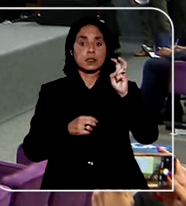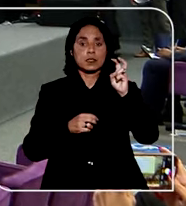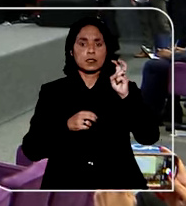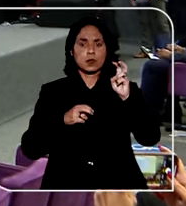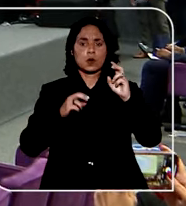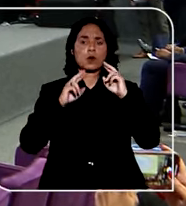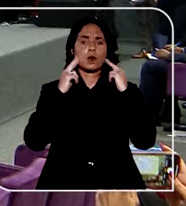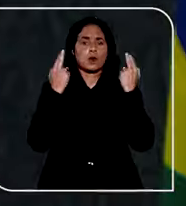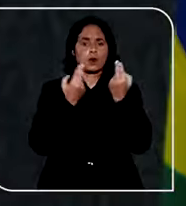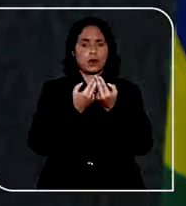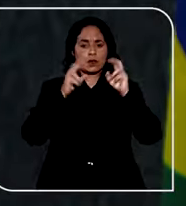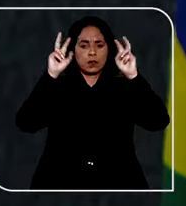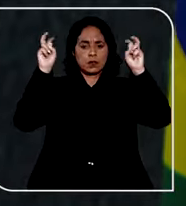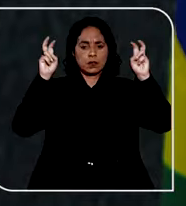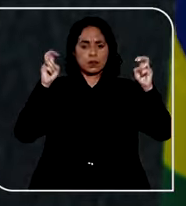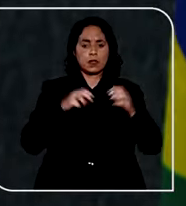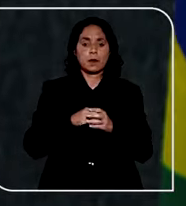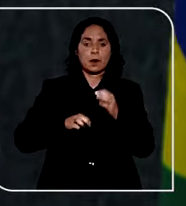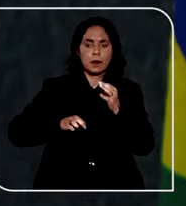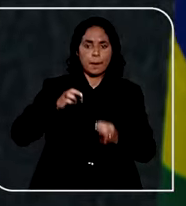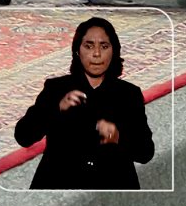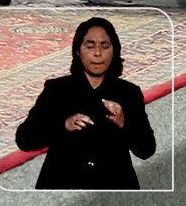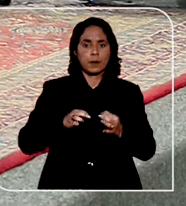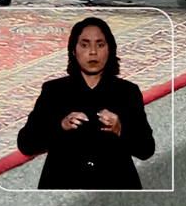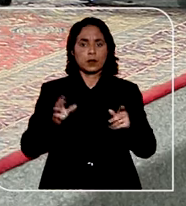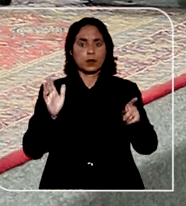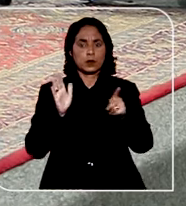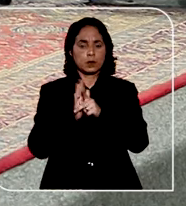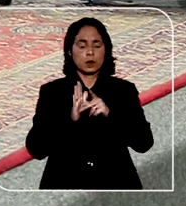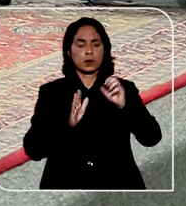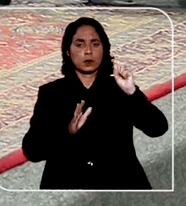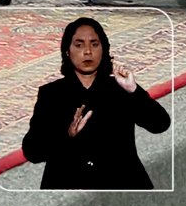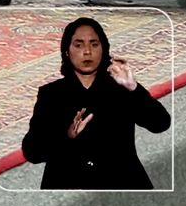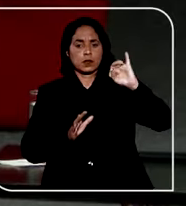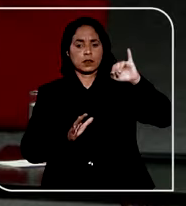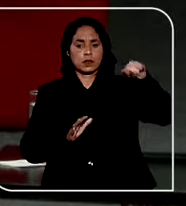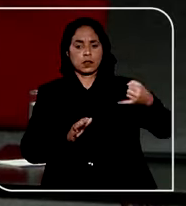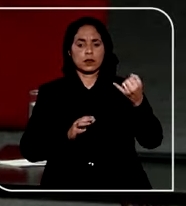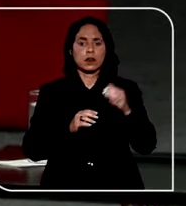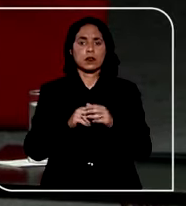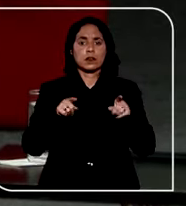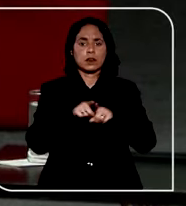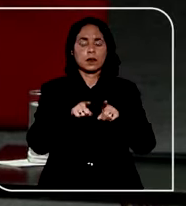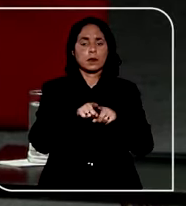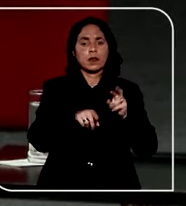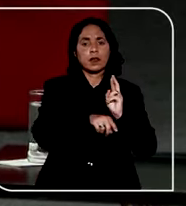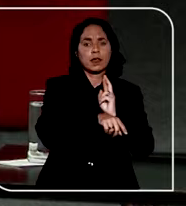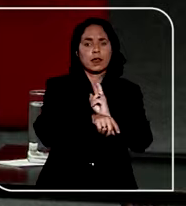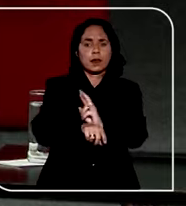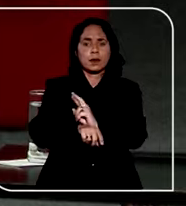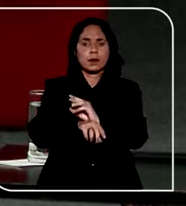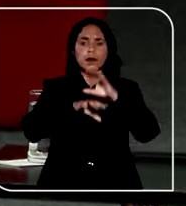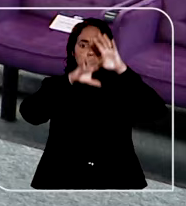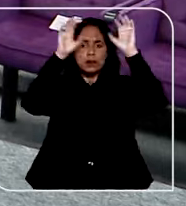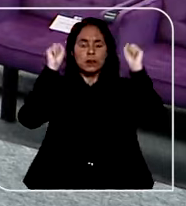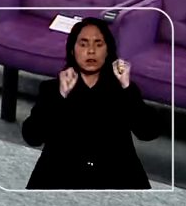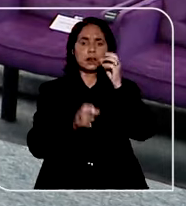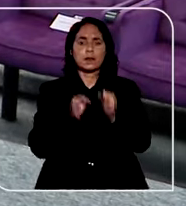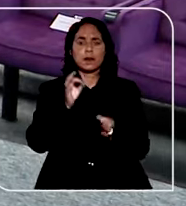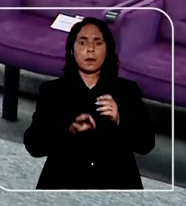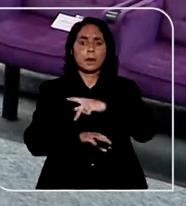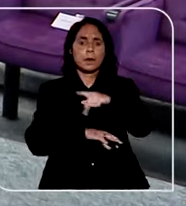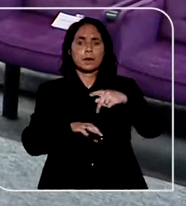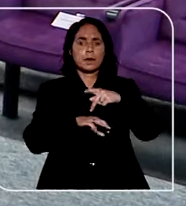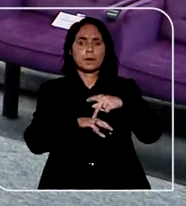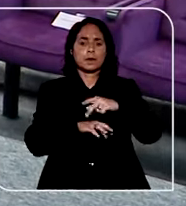contaram com a participação de ministros do STJ do Supremo Tribunal Federal representantes de tribunais de diversos países além de